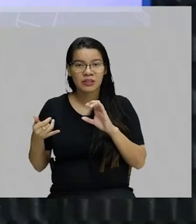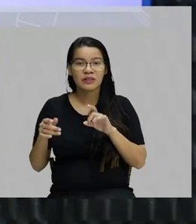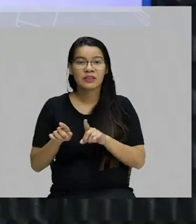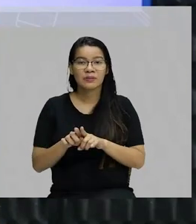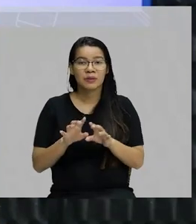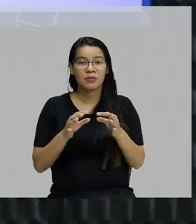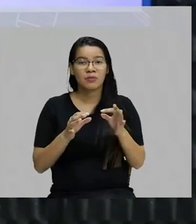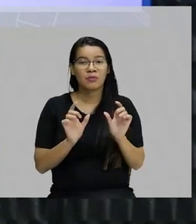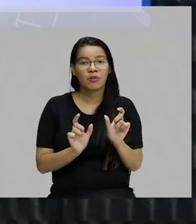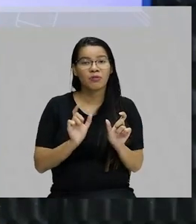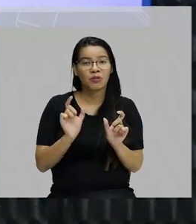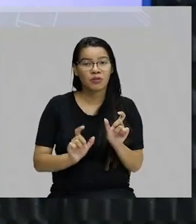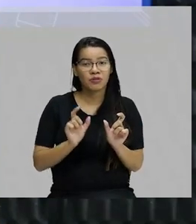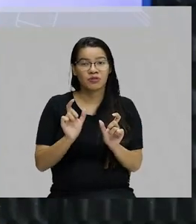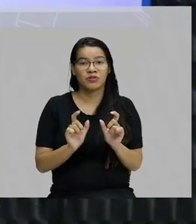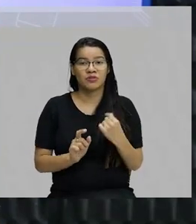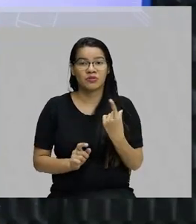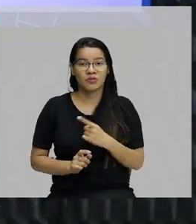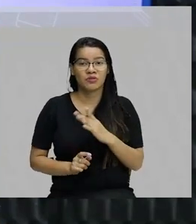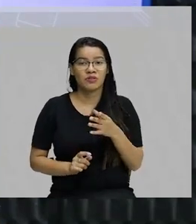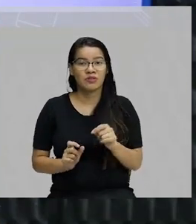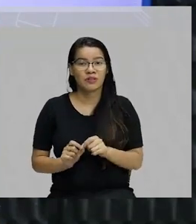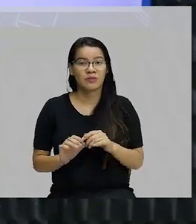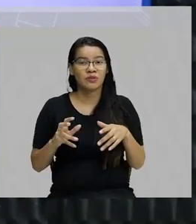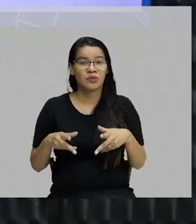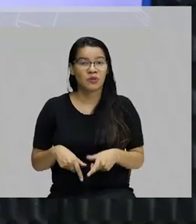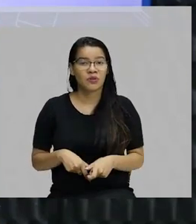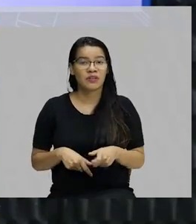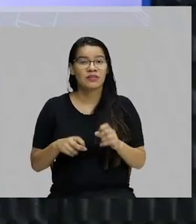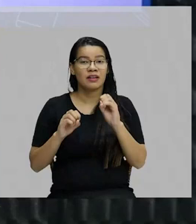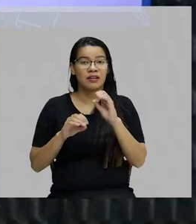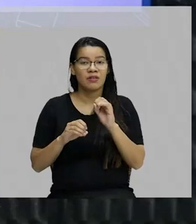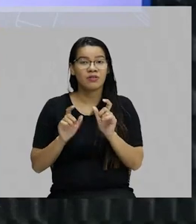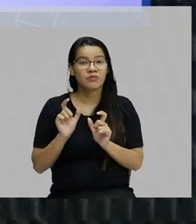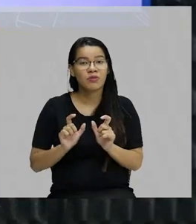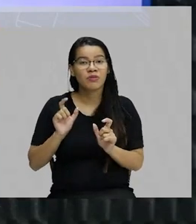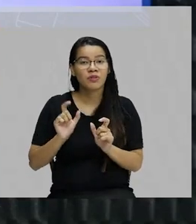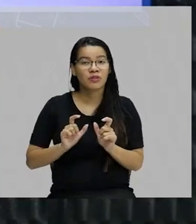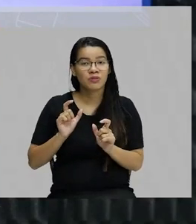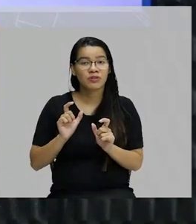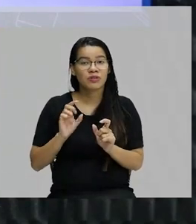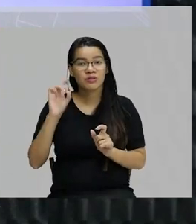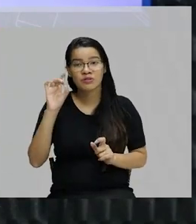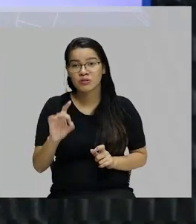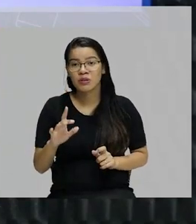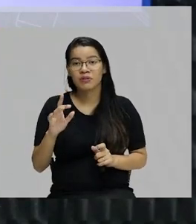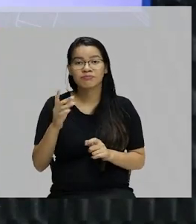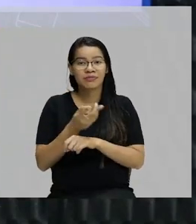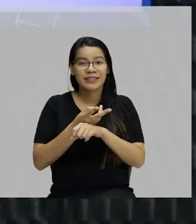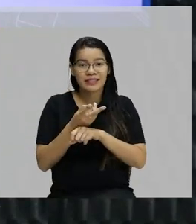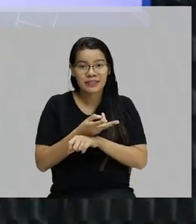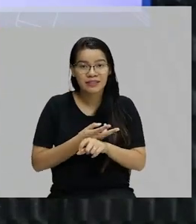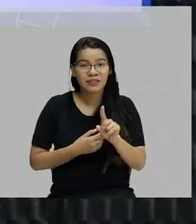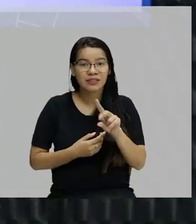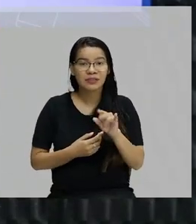morfologia nós fizemos todas essas aulas de morfologia quem perdeu só ir lá na plataforma gonçal dias vocês encontram lá os conteúdos por